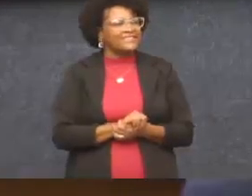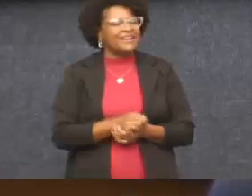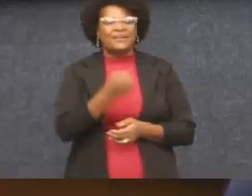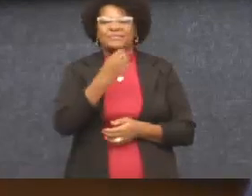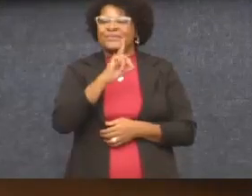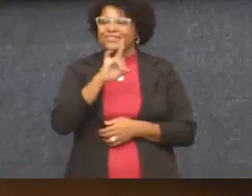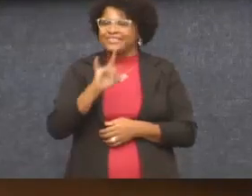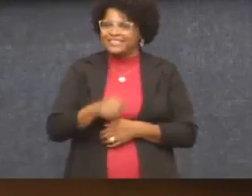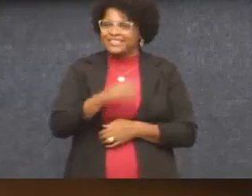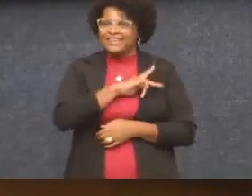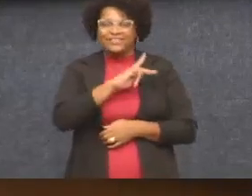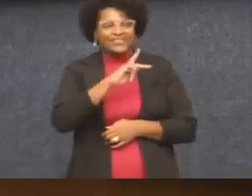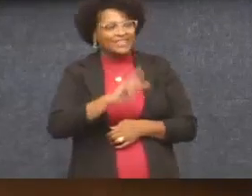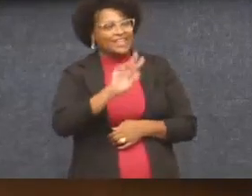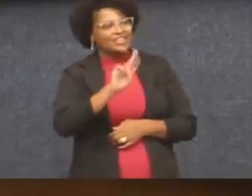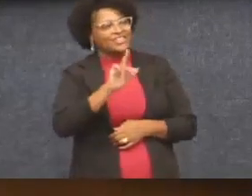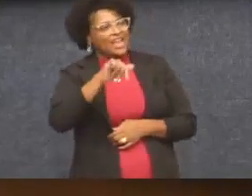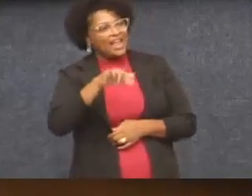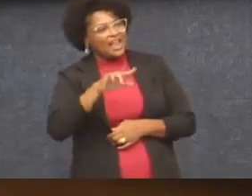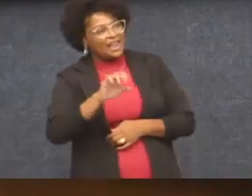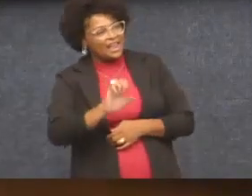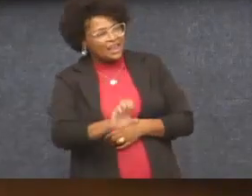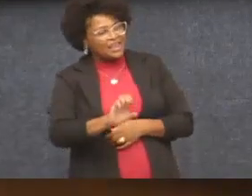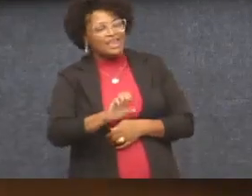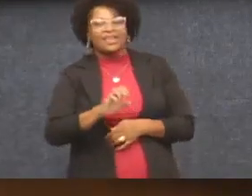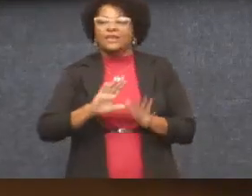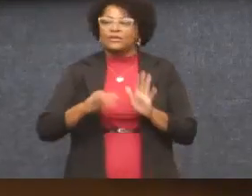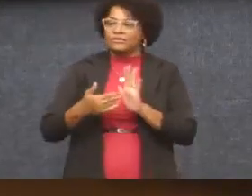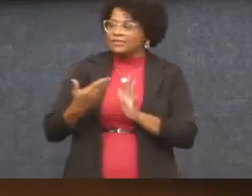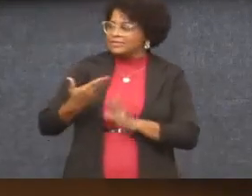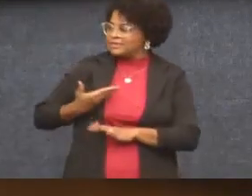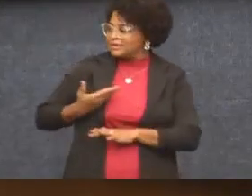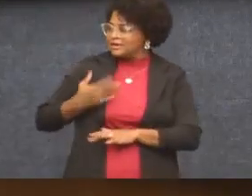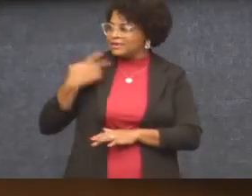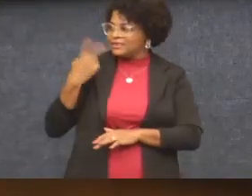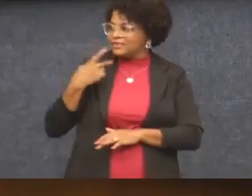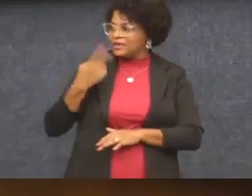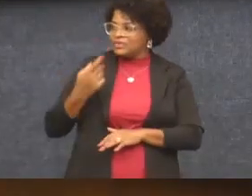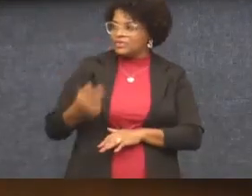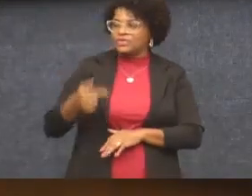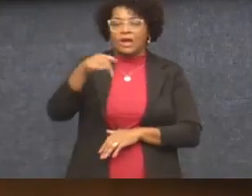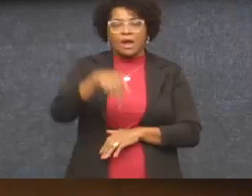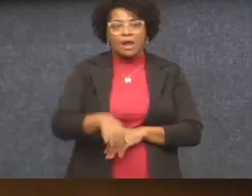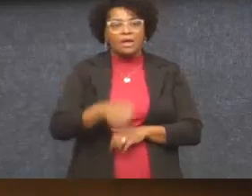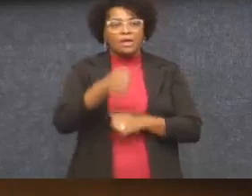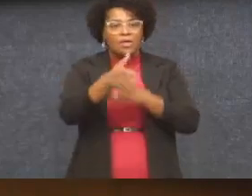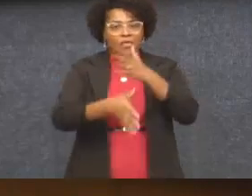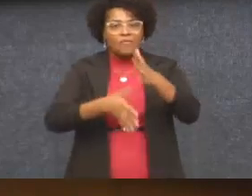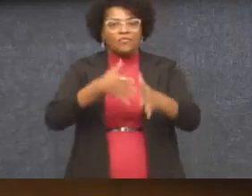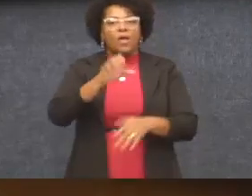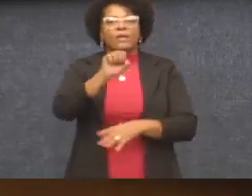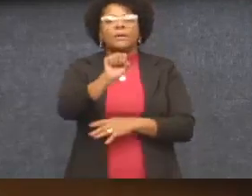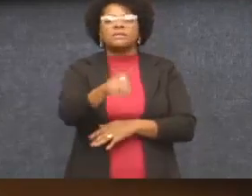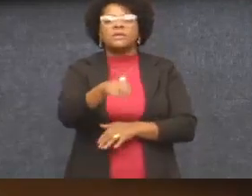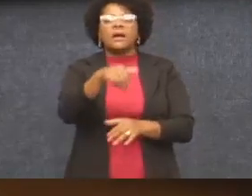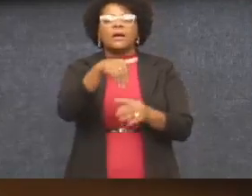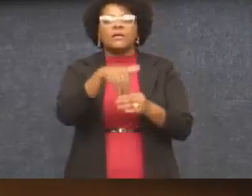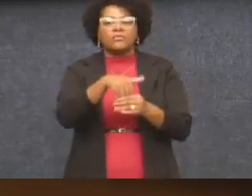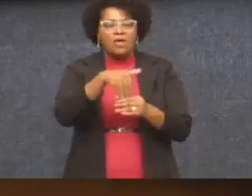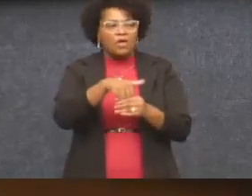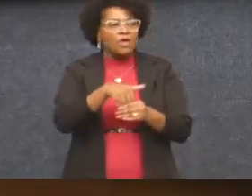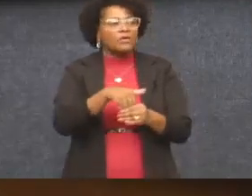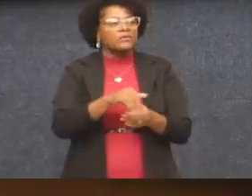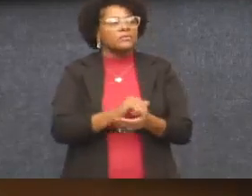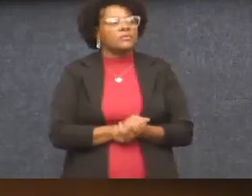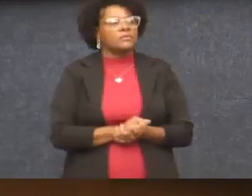Bom dia, presidente Henrique Braga. Bom dia, colegas vereadores. Eu venho aqui nesse microfone também para encaminhar o voto sim a esse projeto do